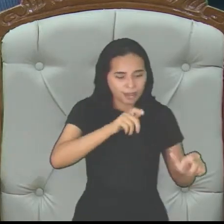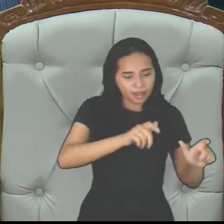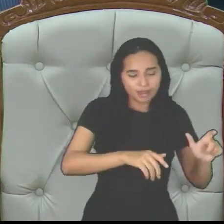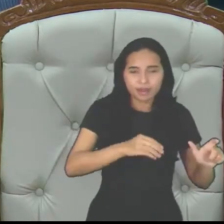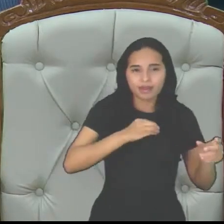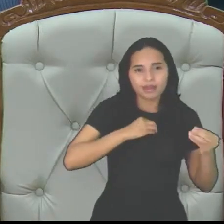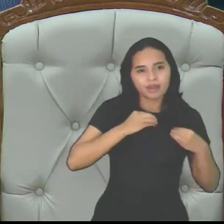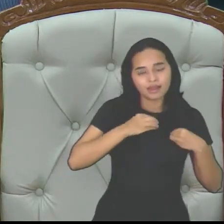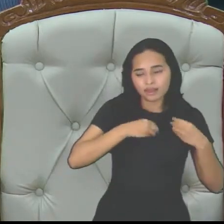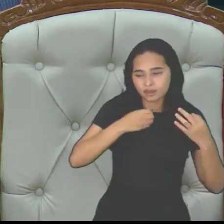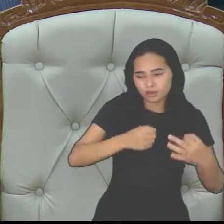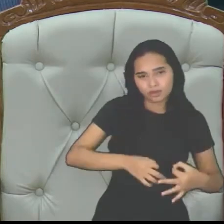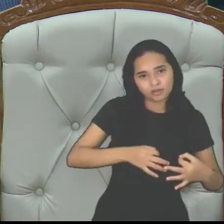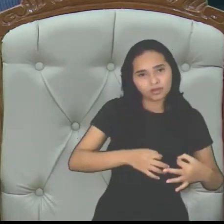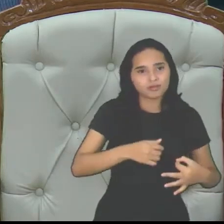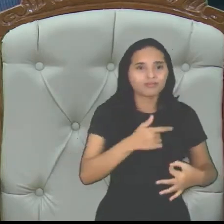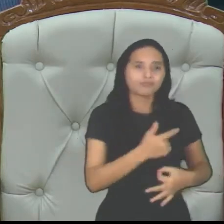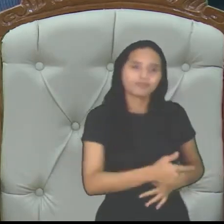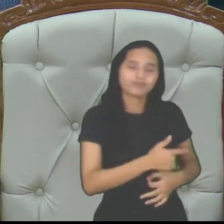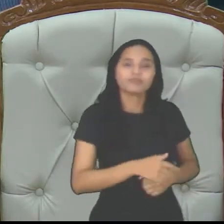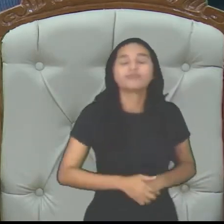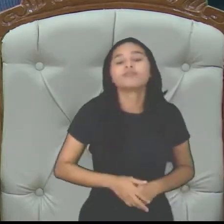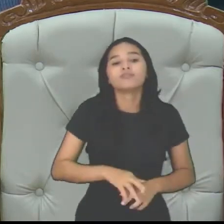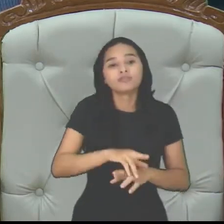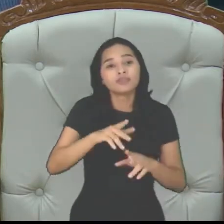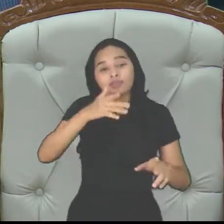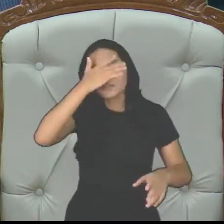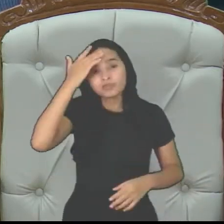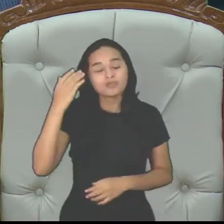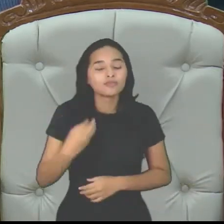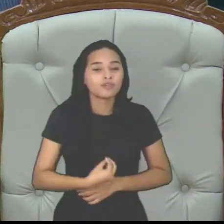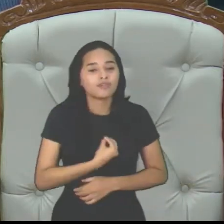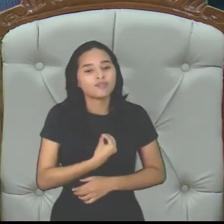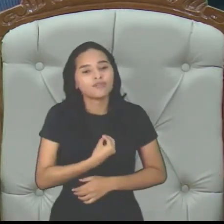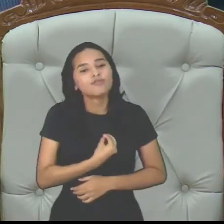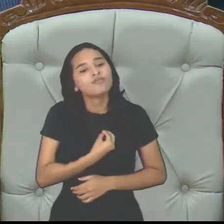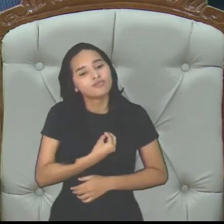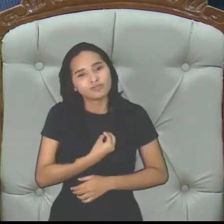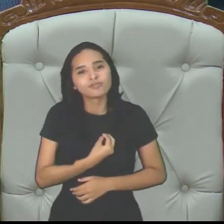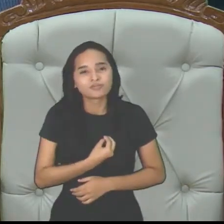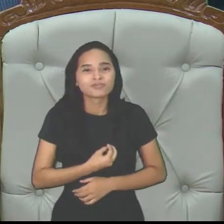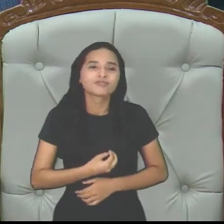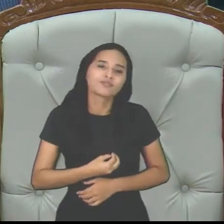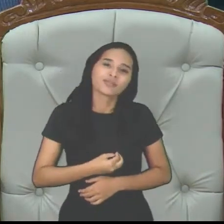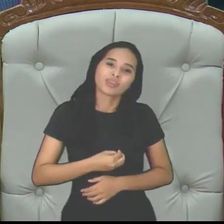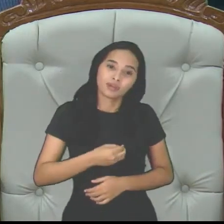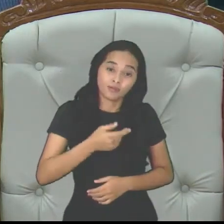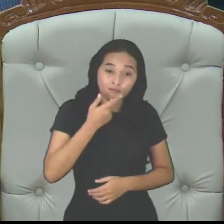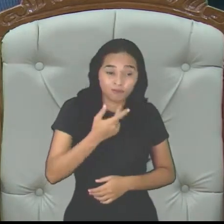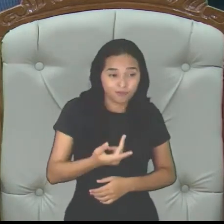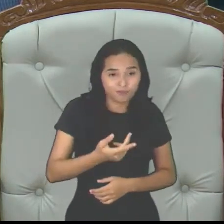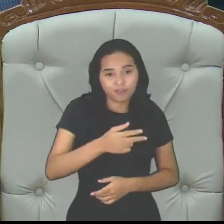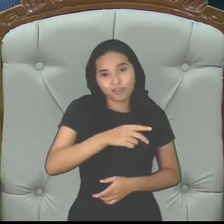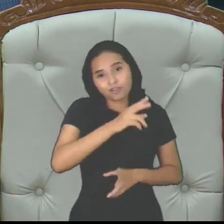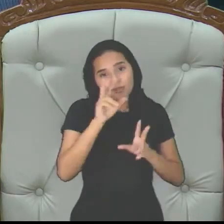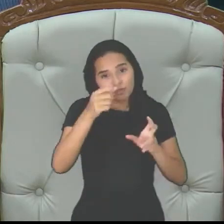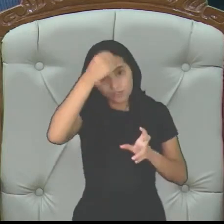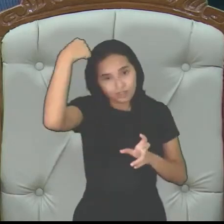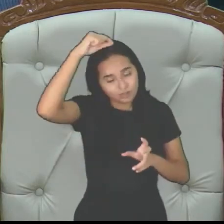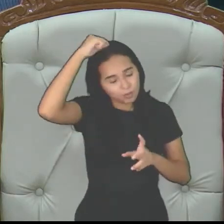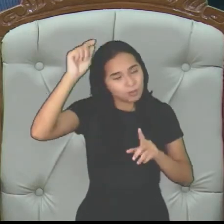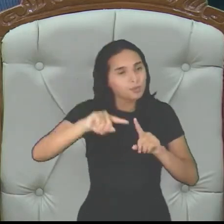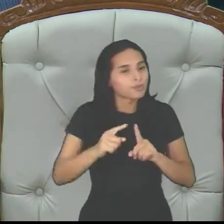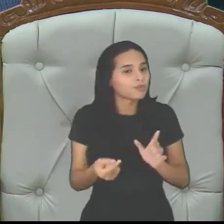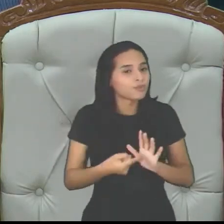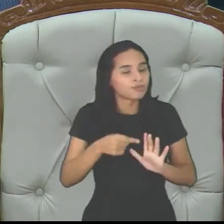de santidade e não vive a santidade. Mas nós precisamos, nessa última hora, estarmos firmes,